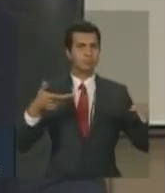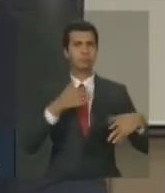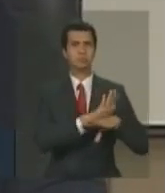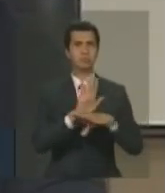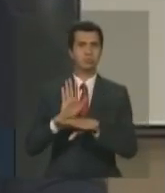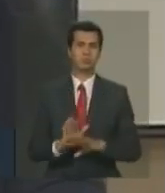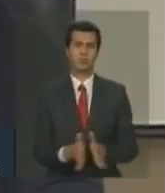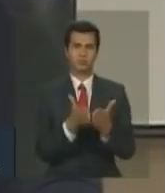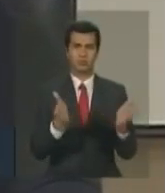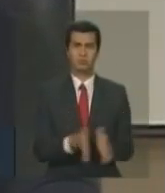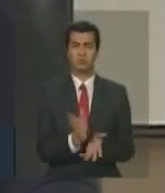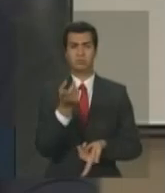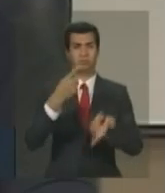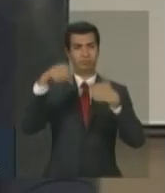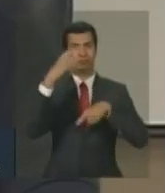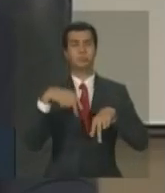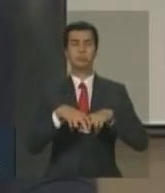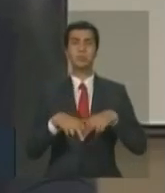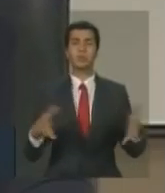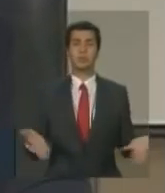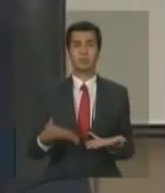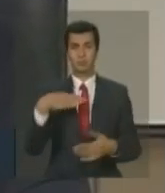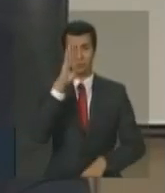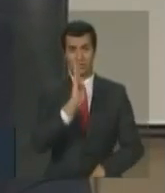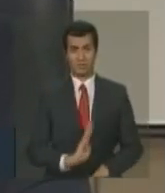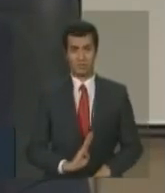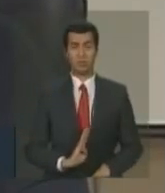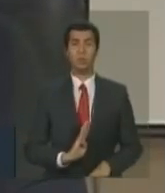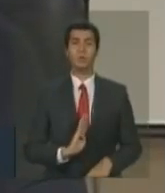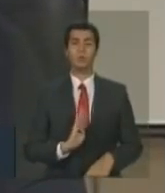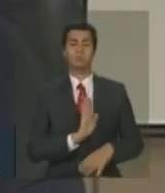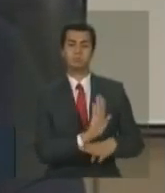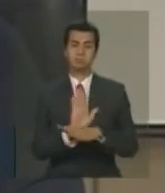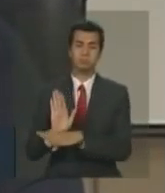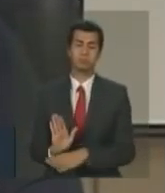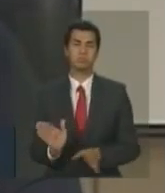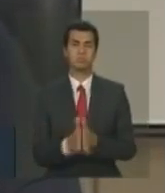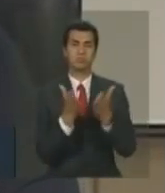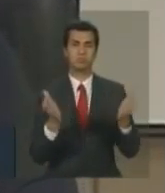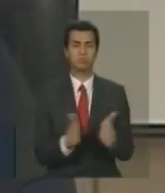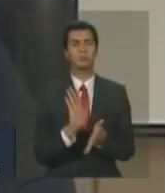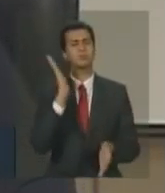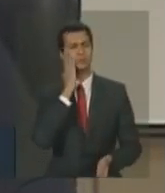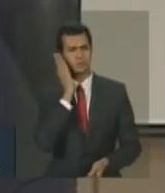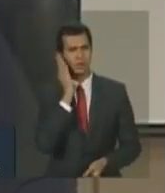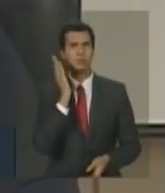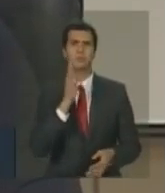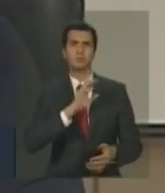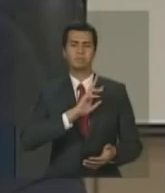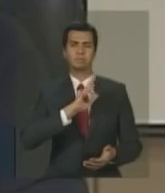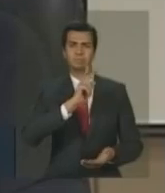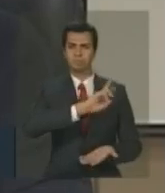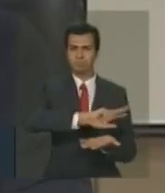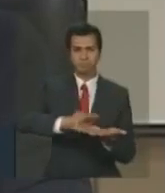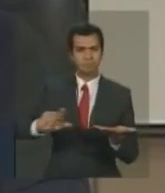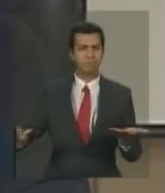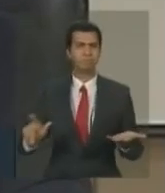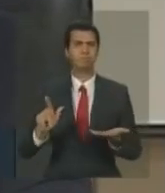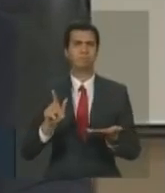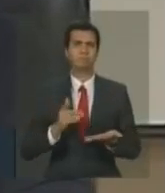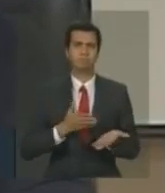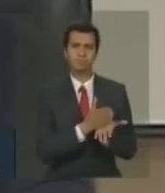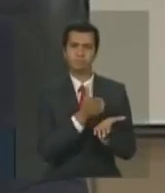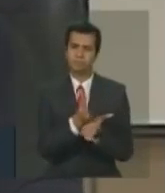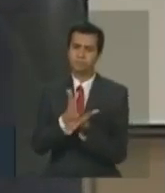Sem Miséria mostra e revela exatamente essa preocupação com a multidimensionalidade da pobreza. Nos preocupa que